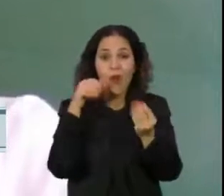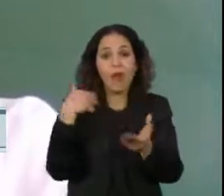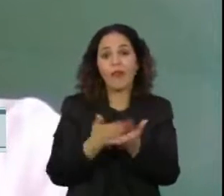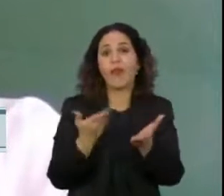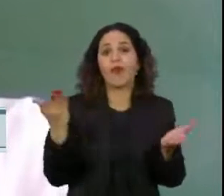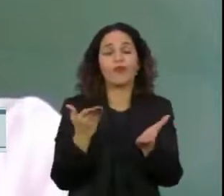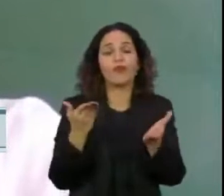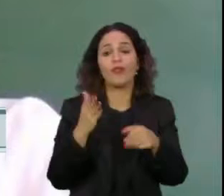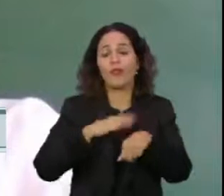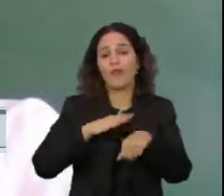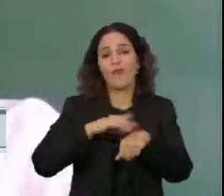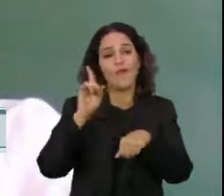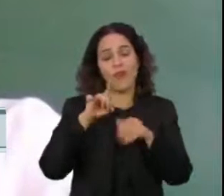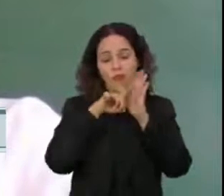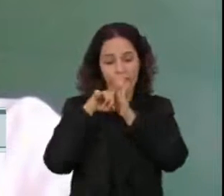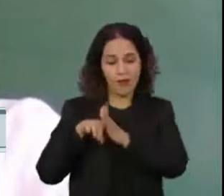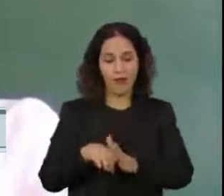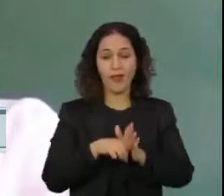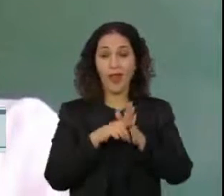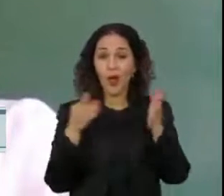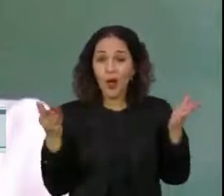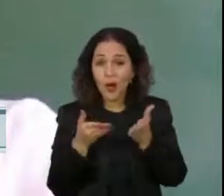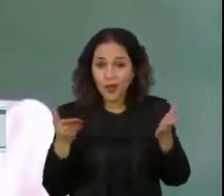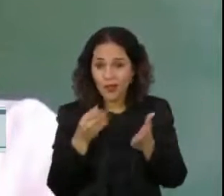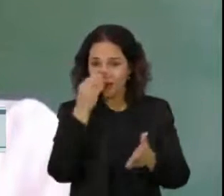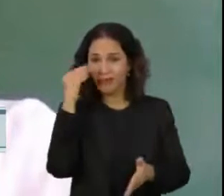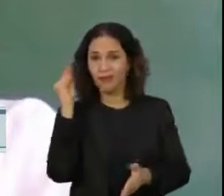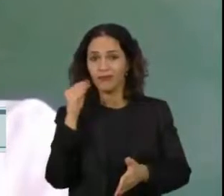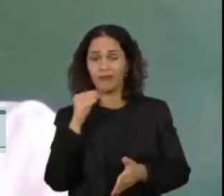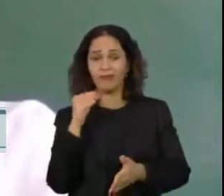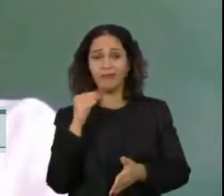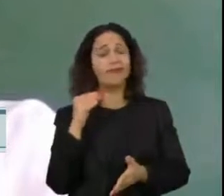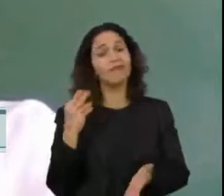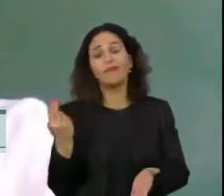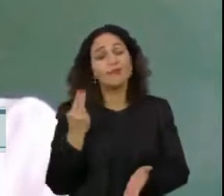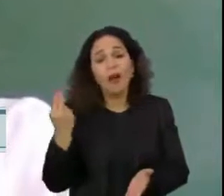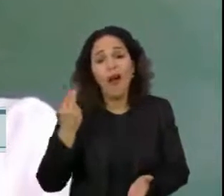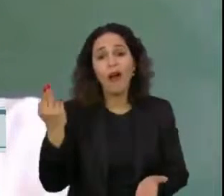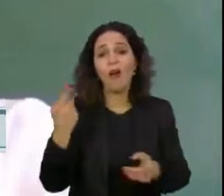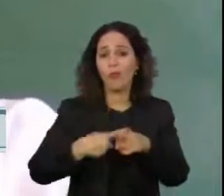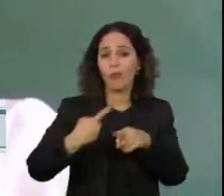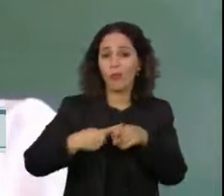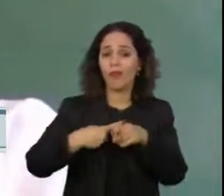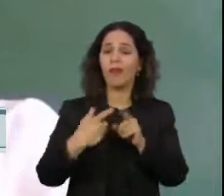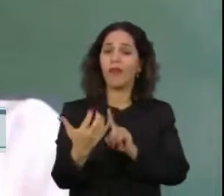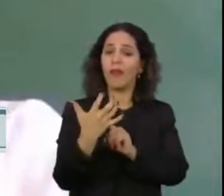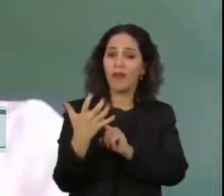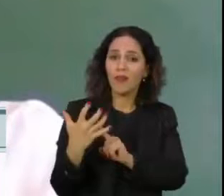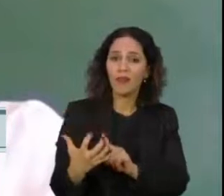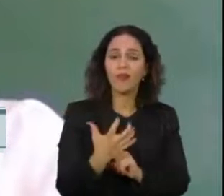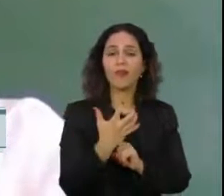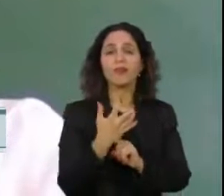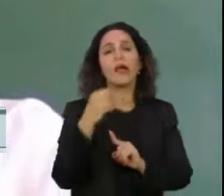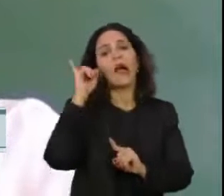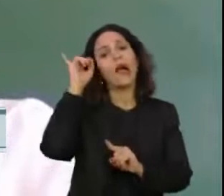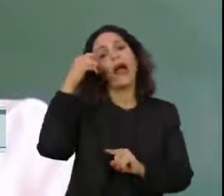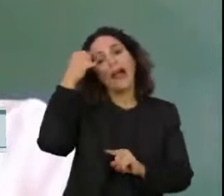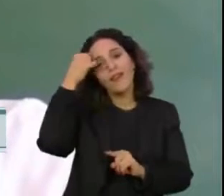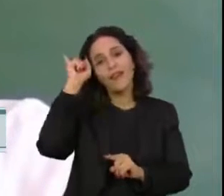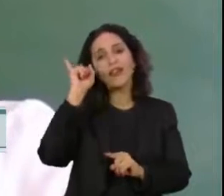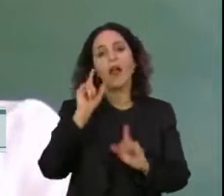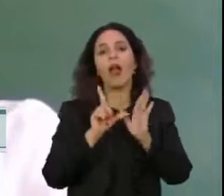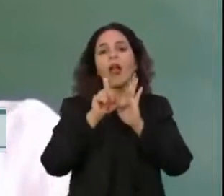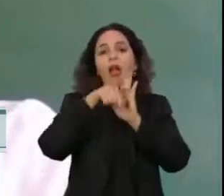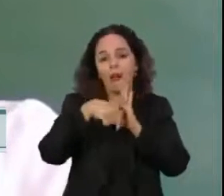fazer. E hoje a gente sabe que não podemos deixar de fazer porque isso impacta, sim, no diagnóstico não precoce